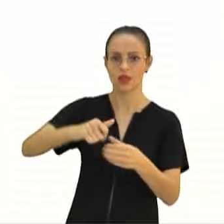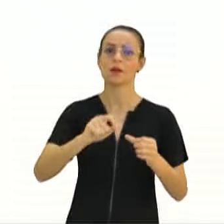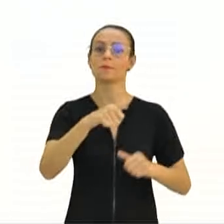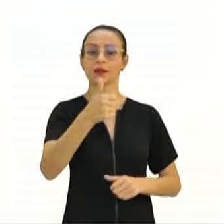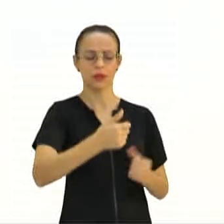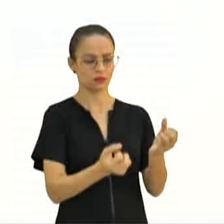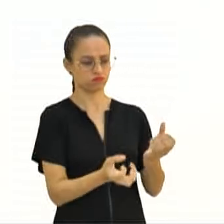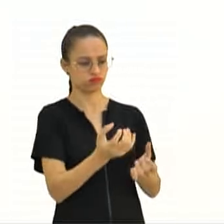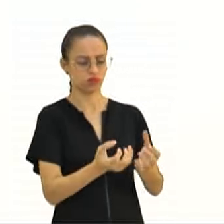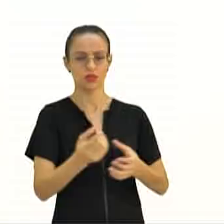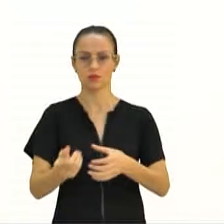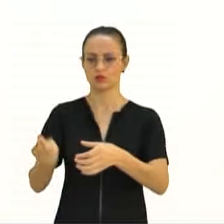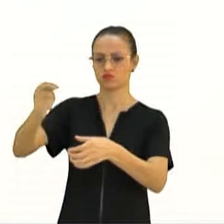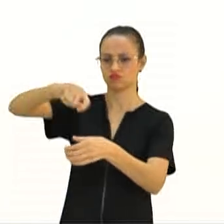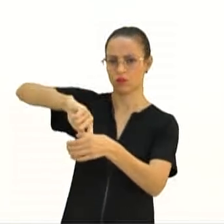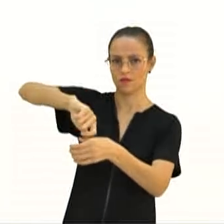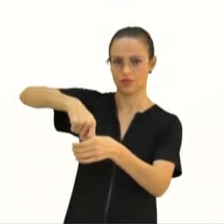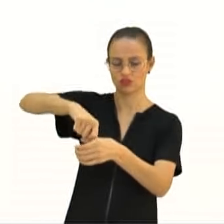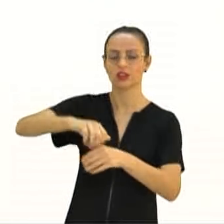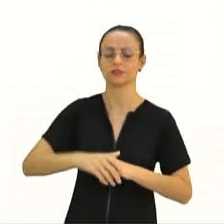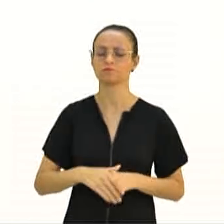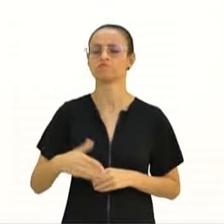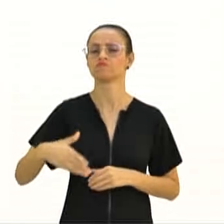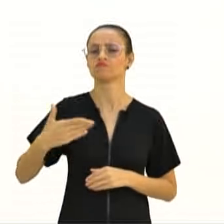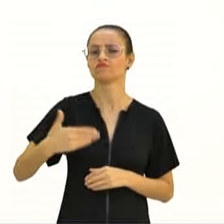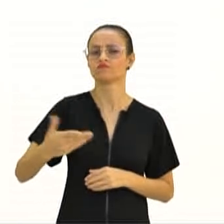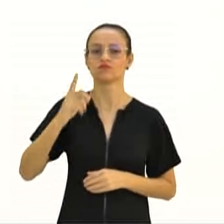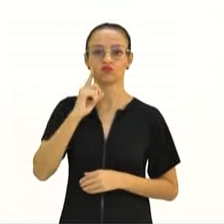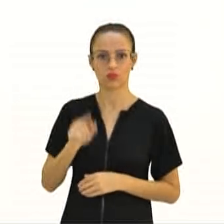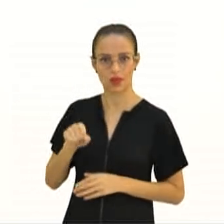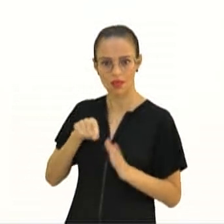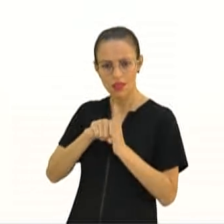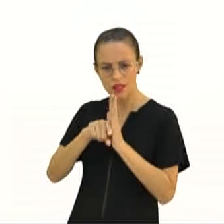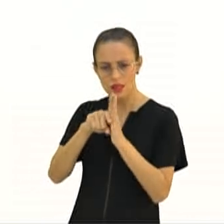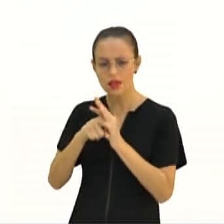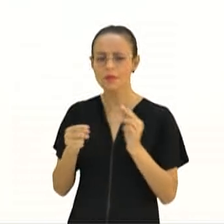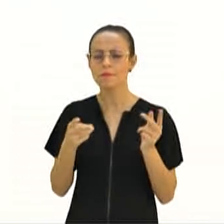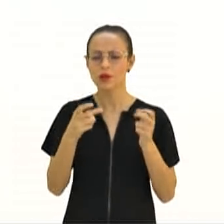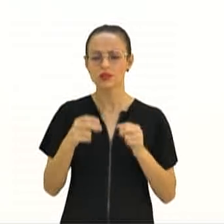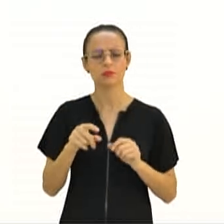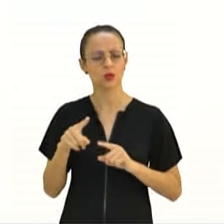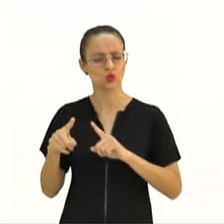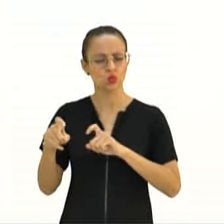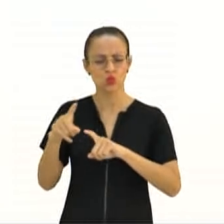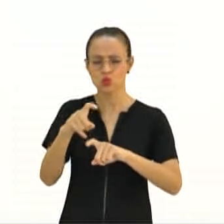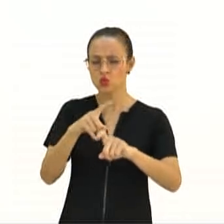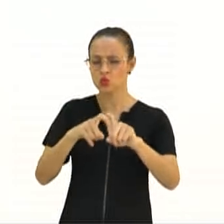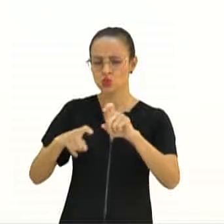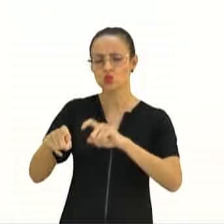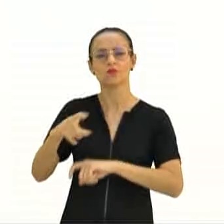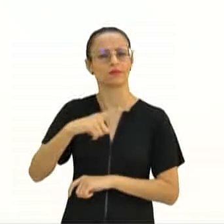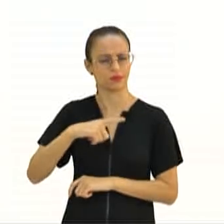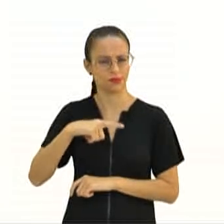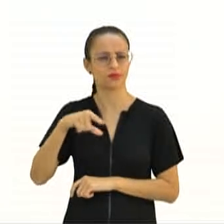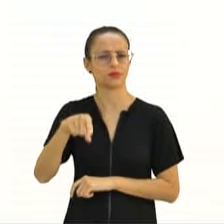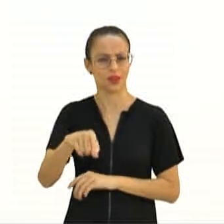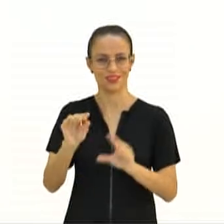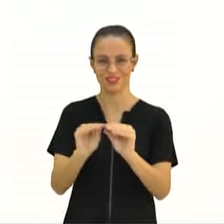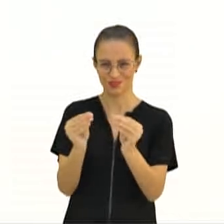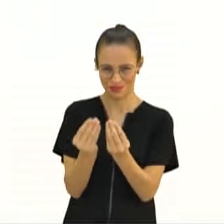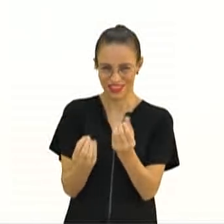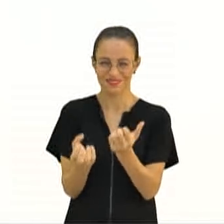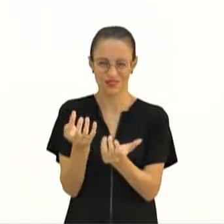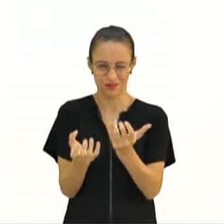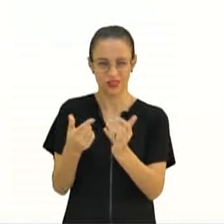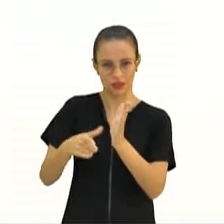fervia-se, depois fechava-se com rolhas. Após alguns dias, o pesquisador observou micro-organismos na substância nutritiva, a substância que foi fervida,